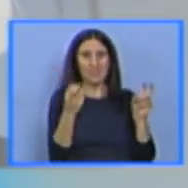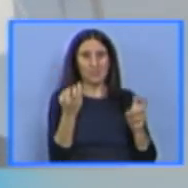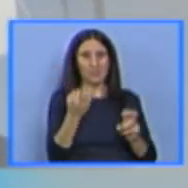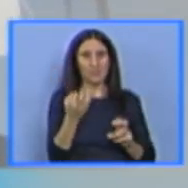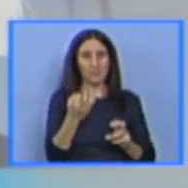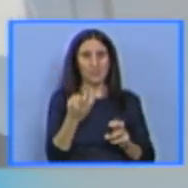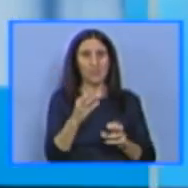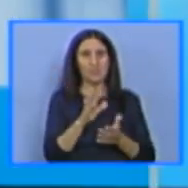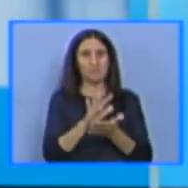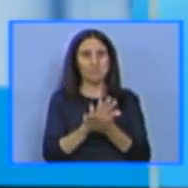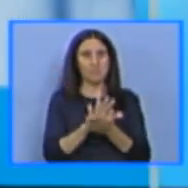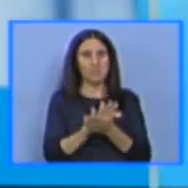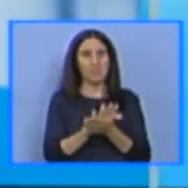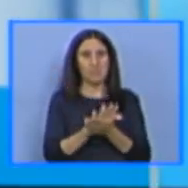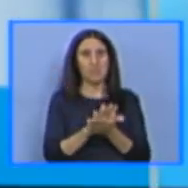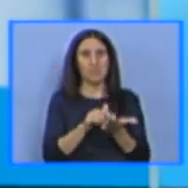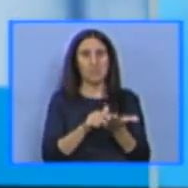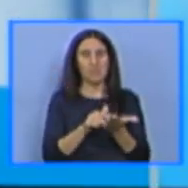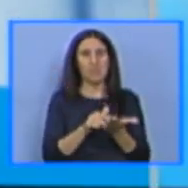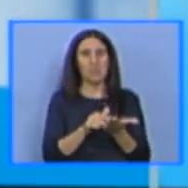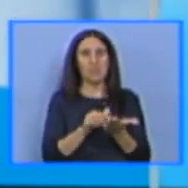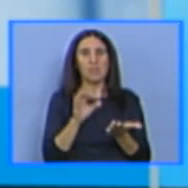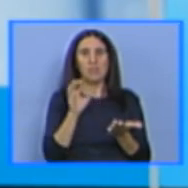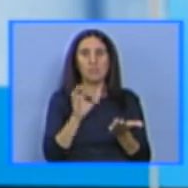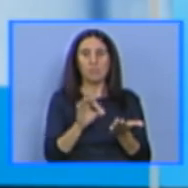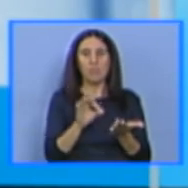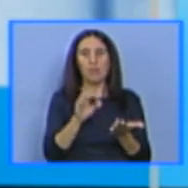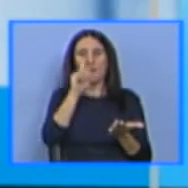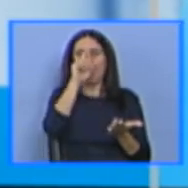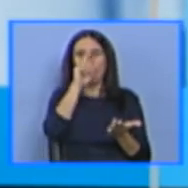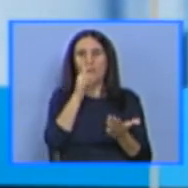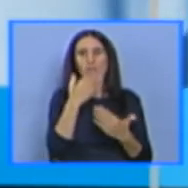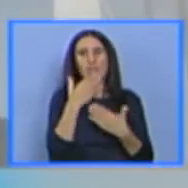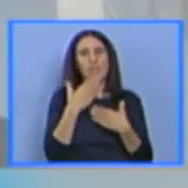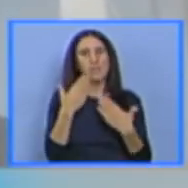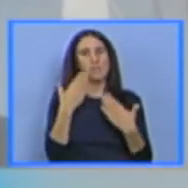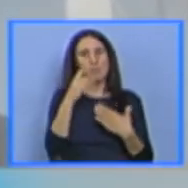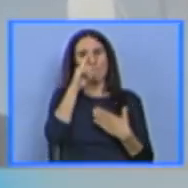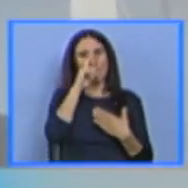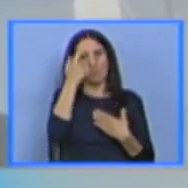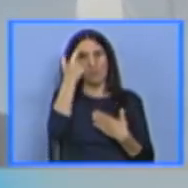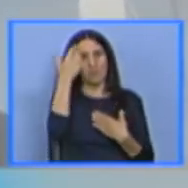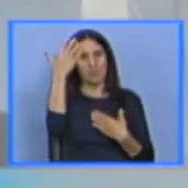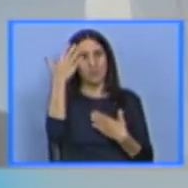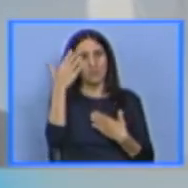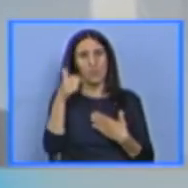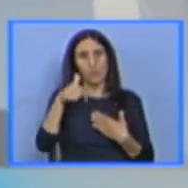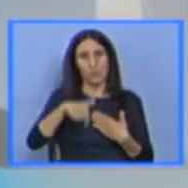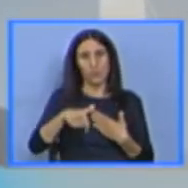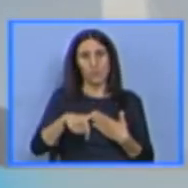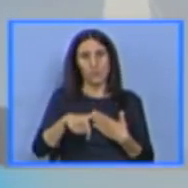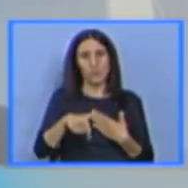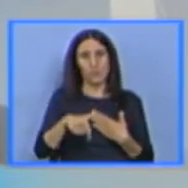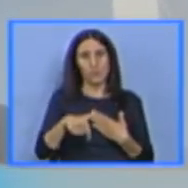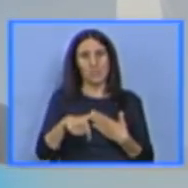uma publicação em jeito de memória, de agradecimento, de homenagem, que hoje